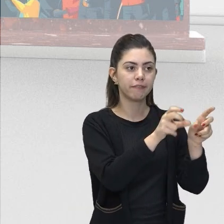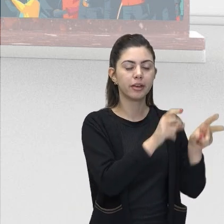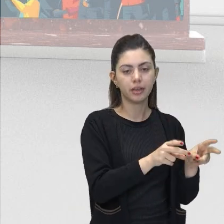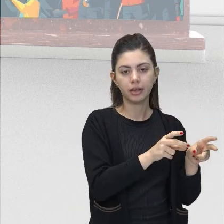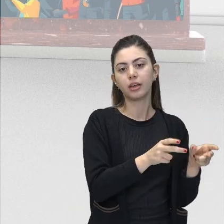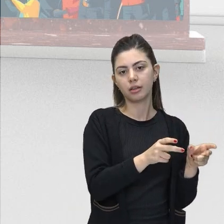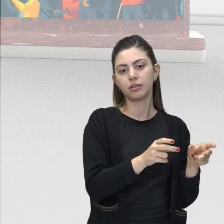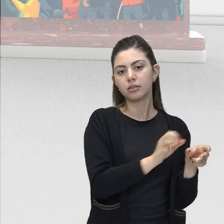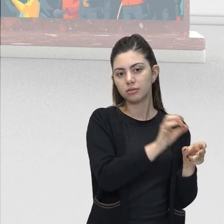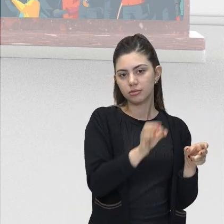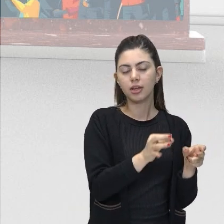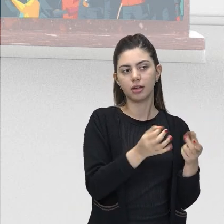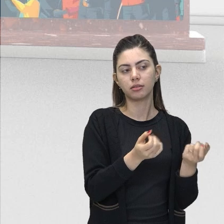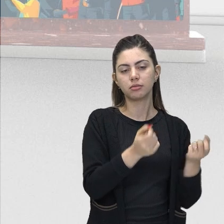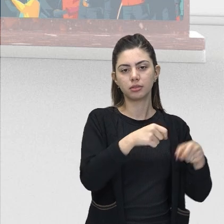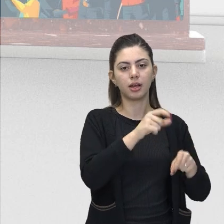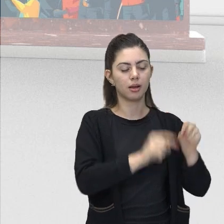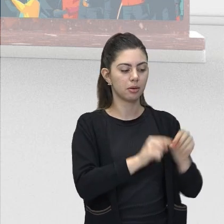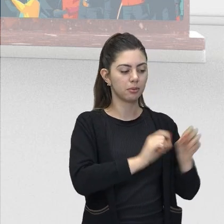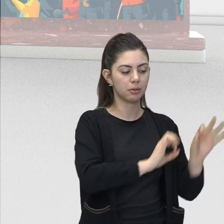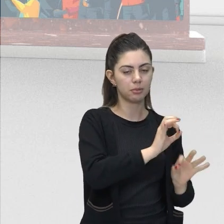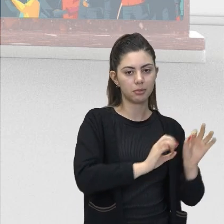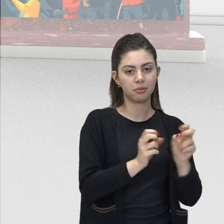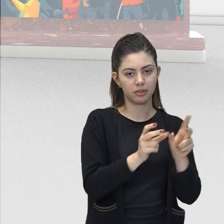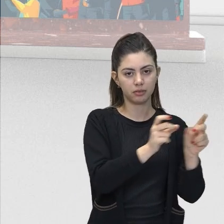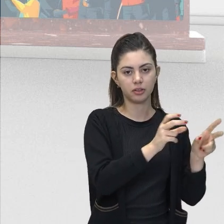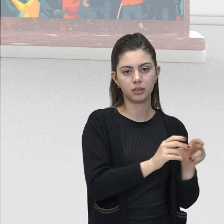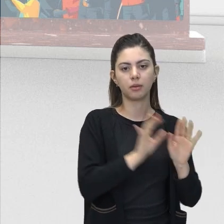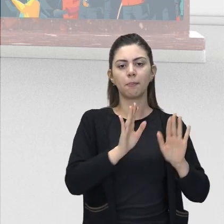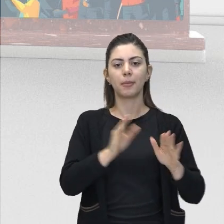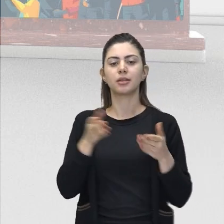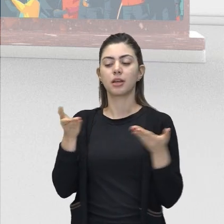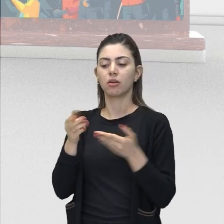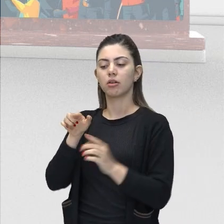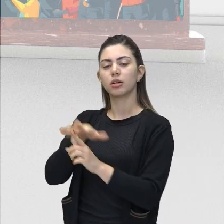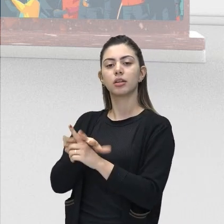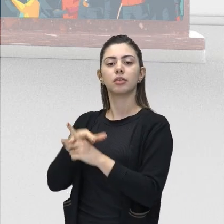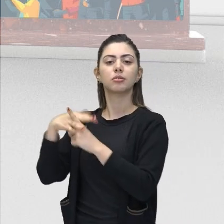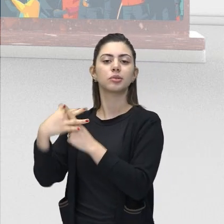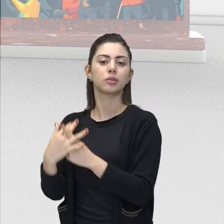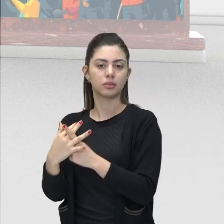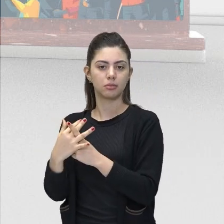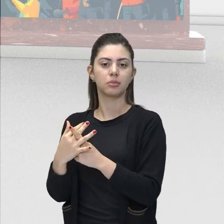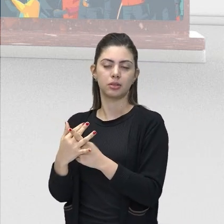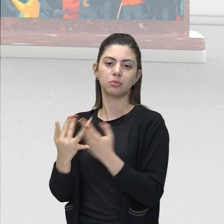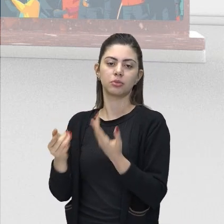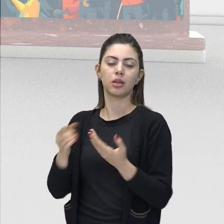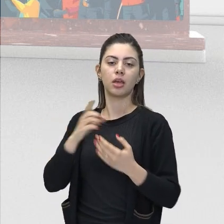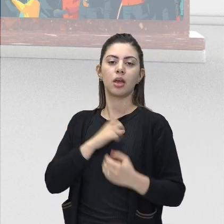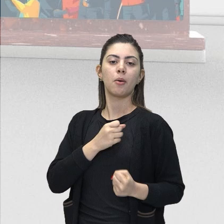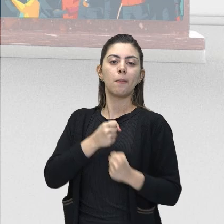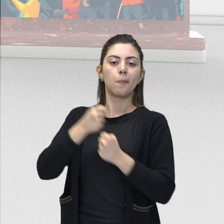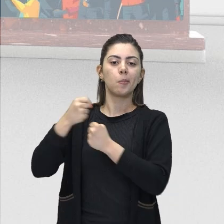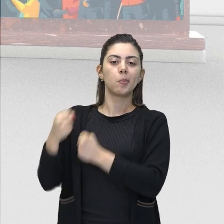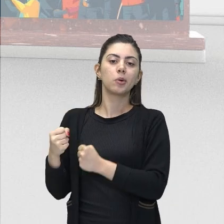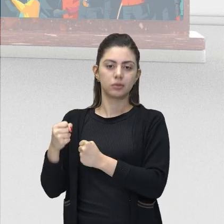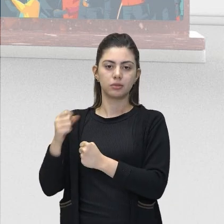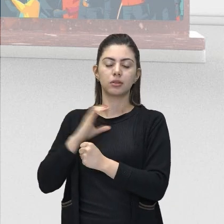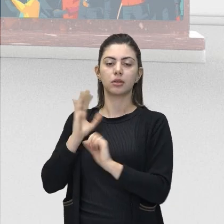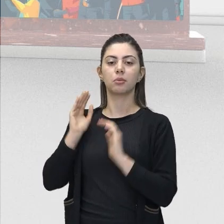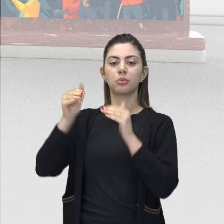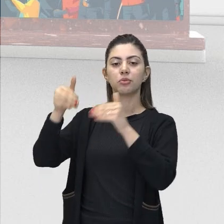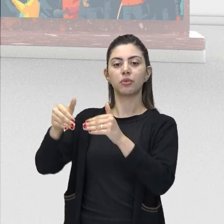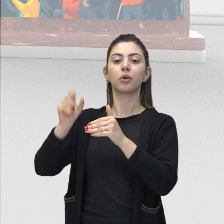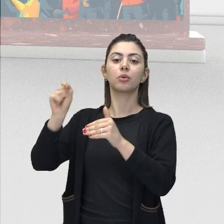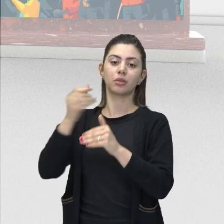da demanda, da oferta e da procura, certo? E lá no socialismo o poder está centralizado ali basicamente na